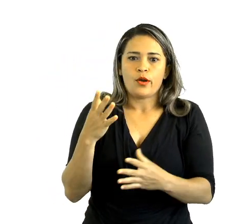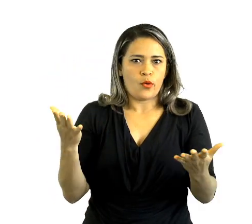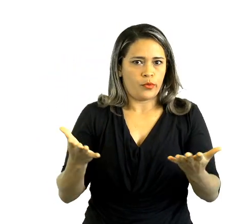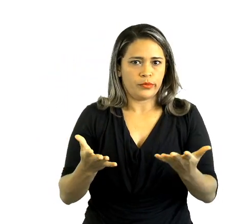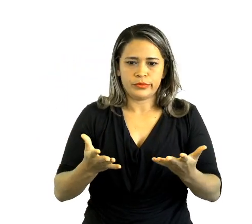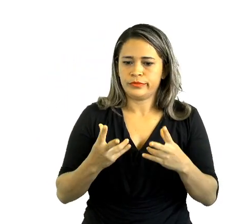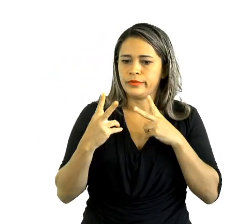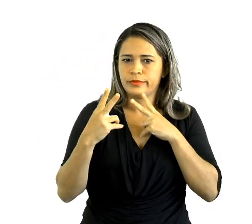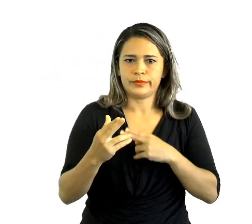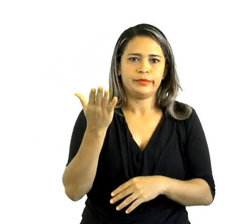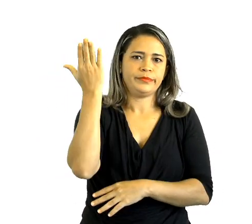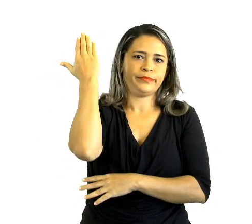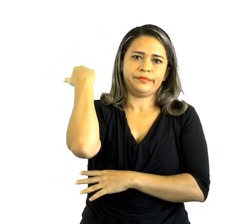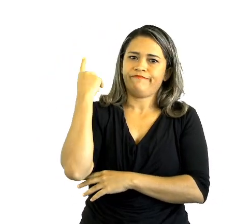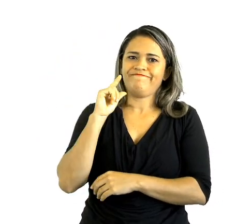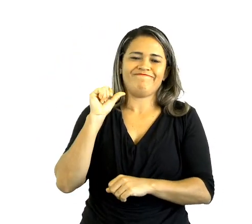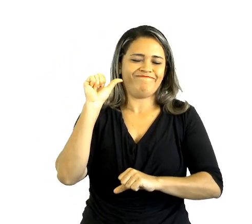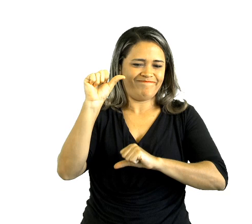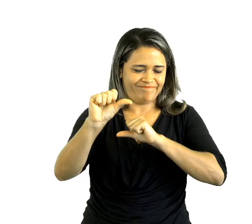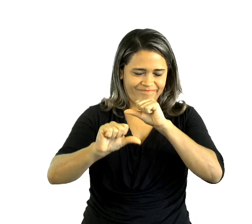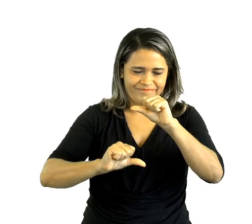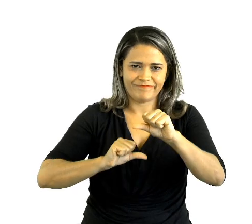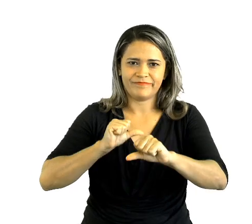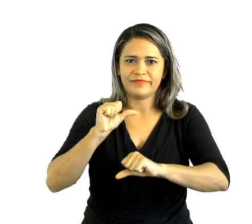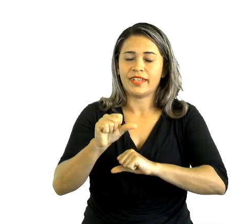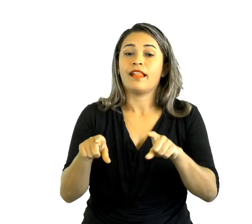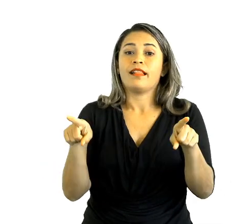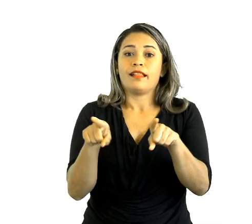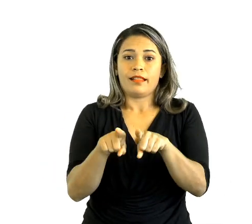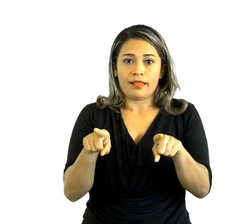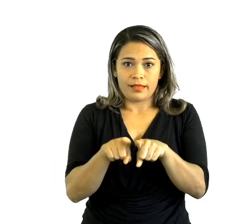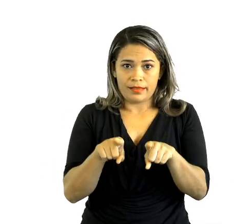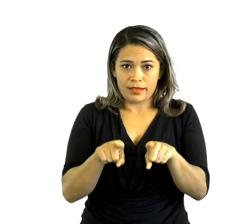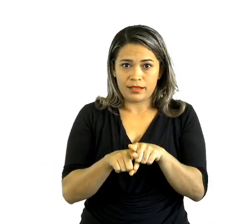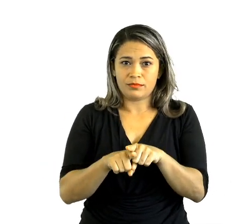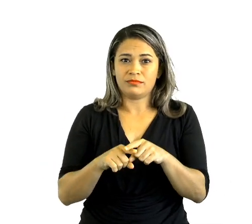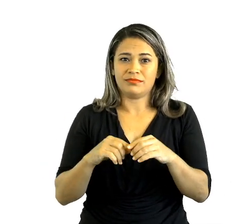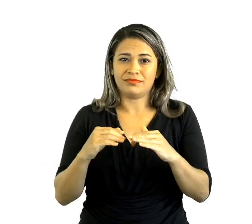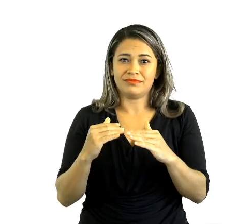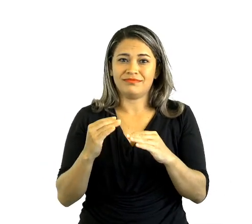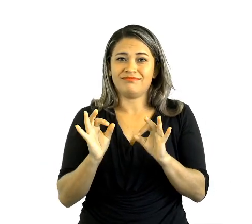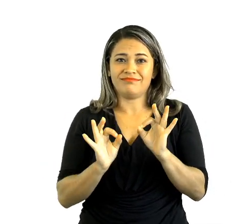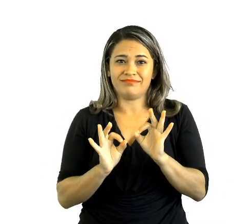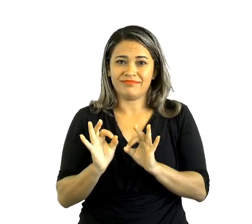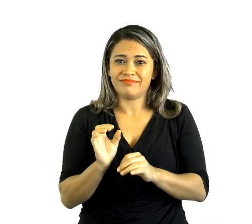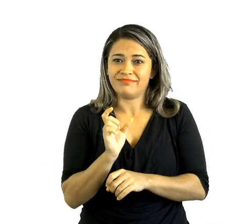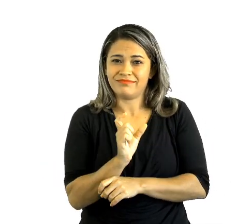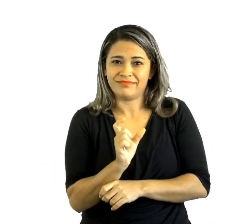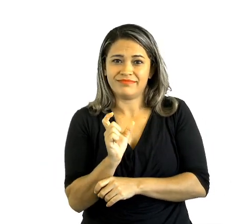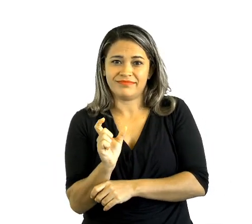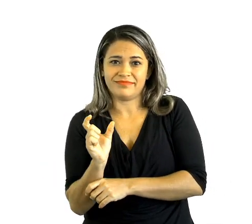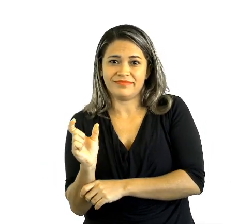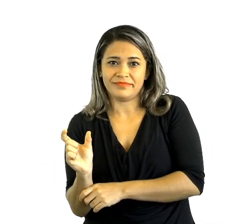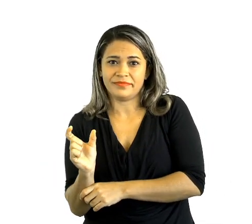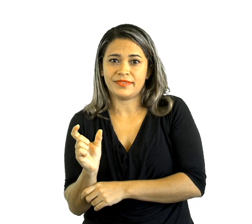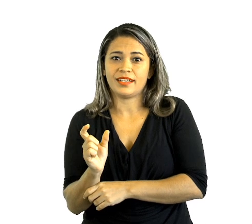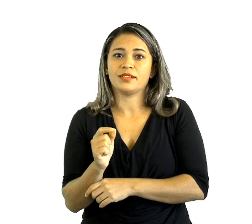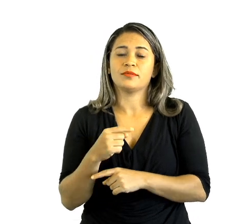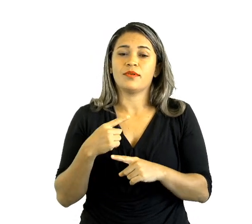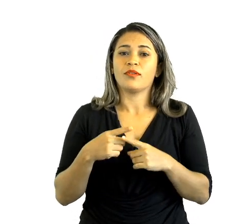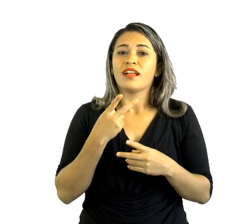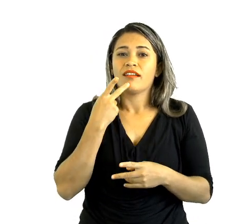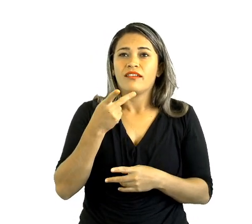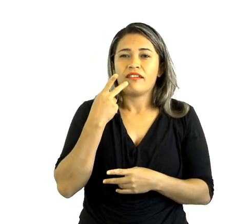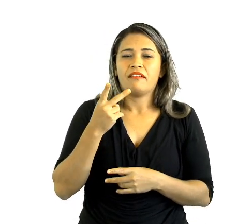está mudando. Também pela construção do poema. Quando ele fala primavera endoideceu, o poema